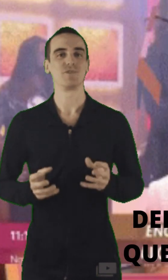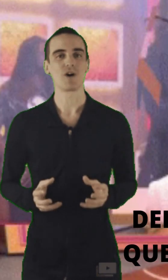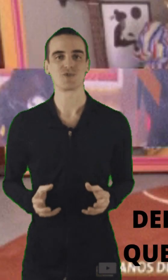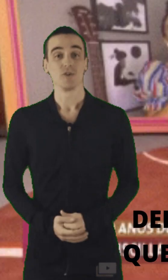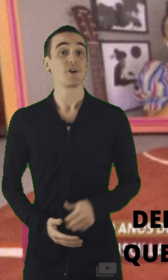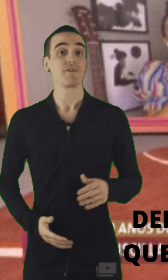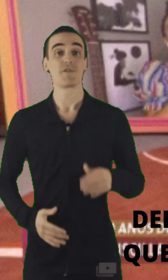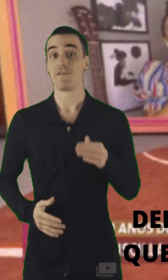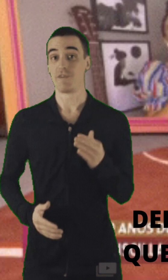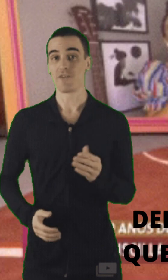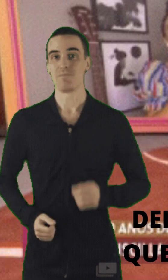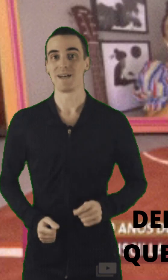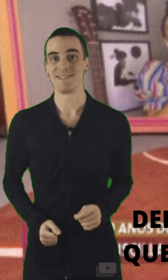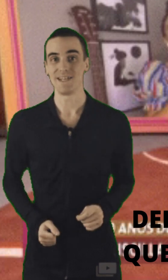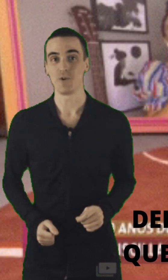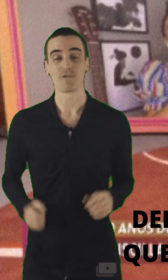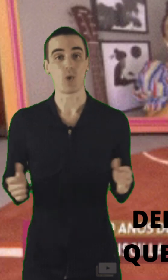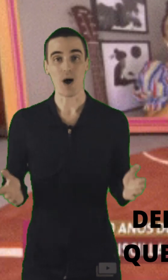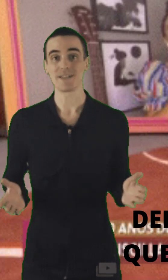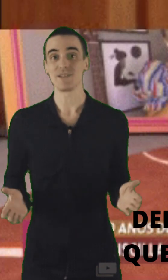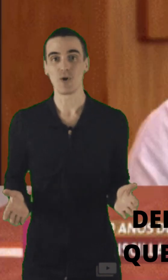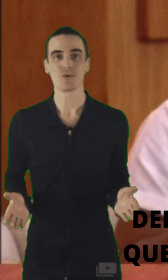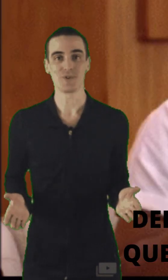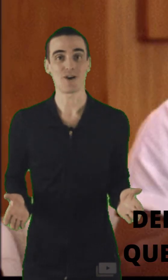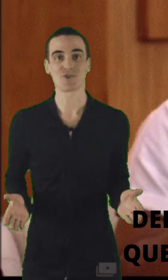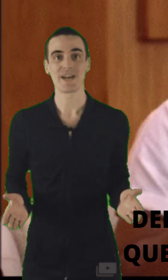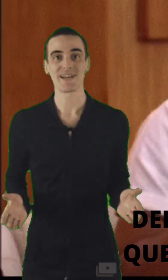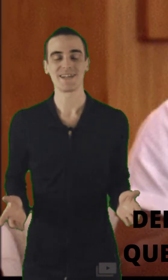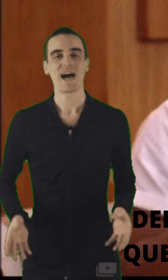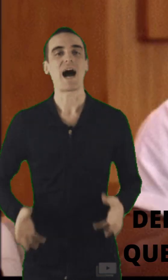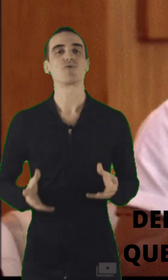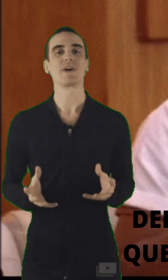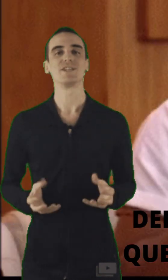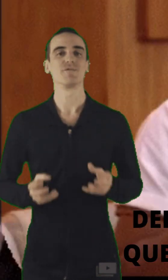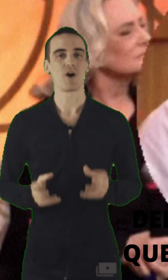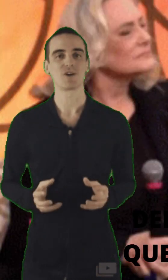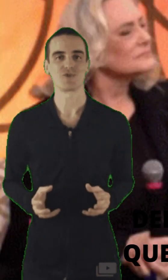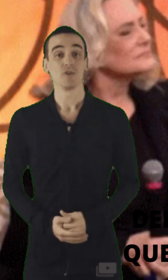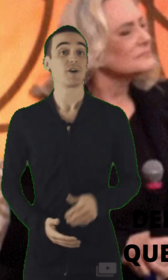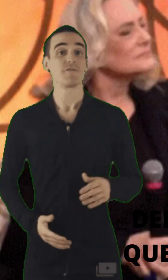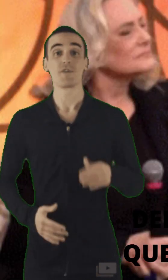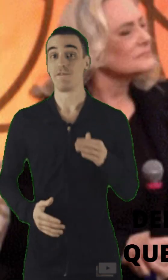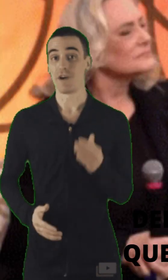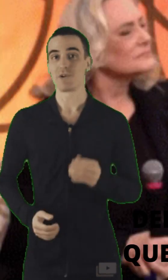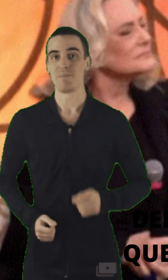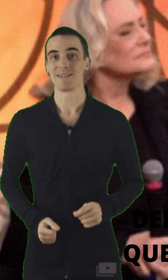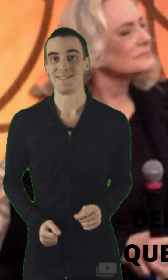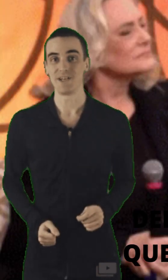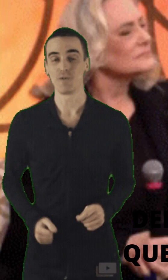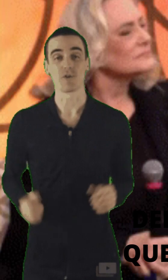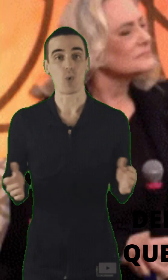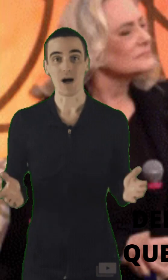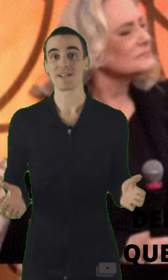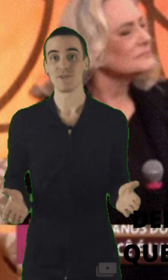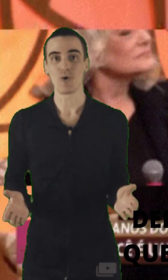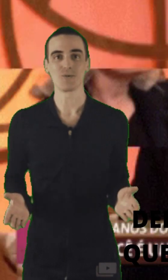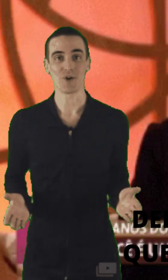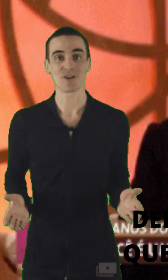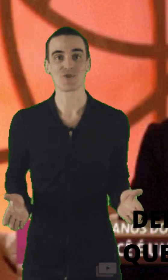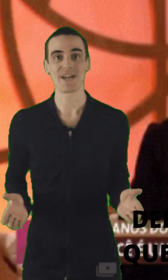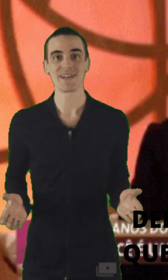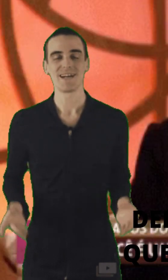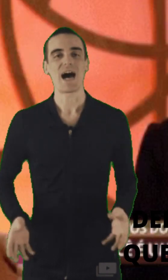encontro. Então você já sabe, para ver todo o programa completo, você pode ir no link na